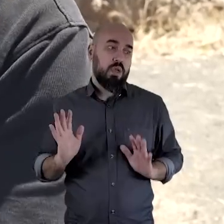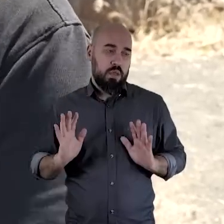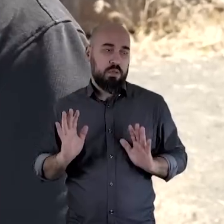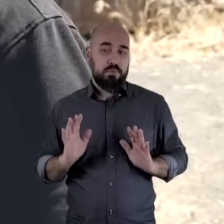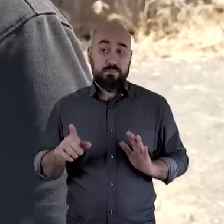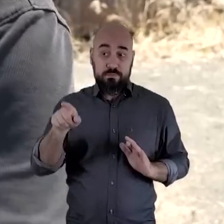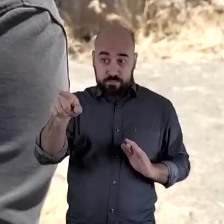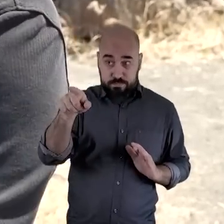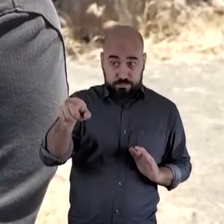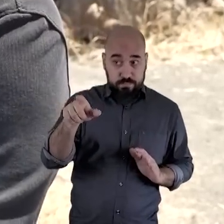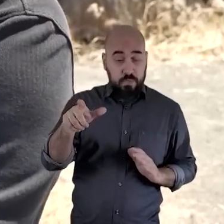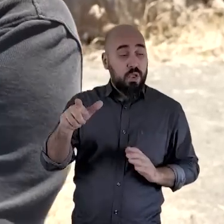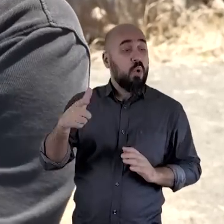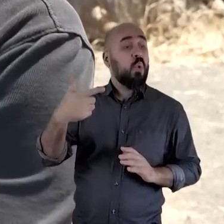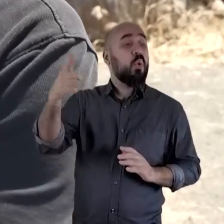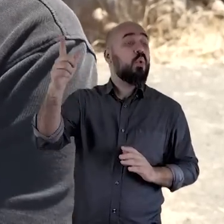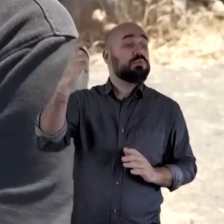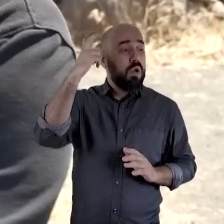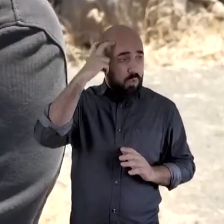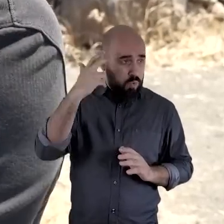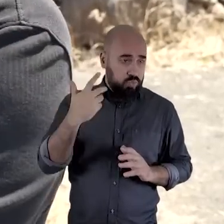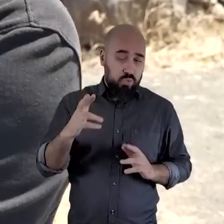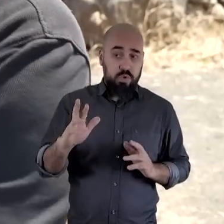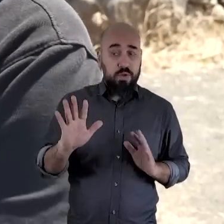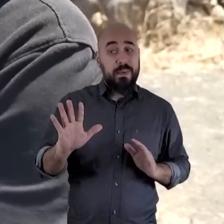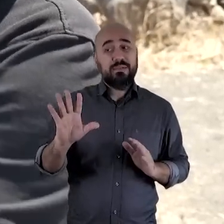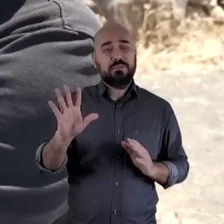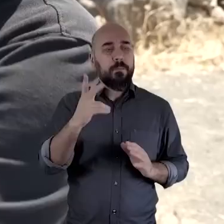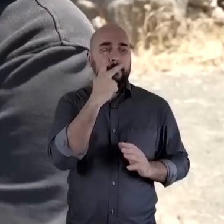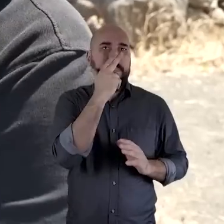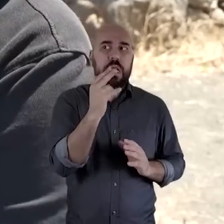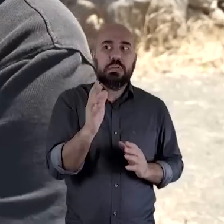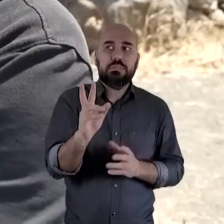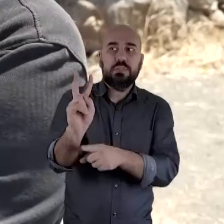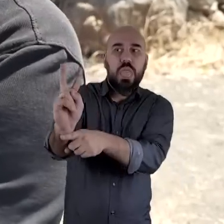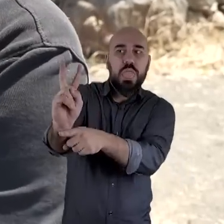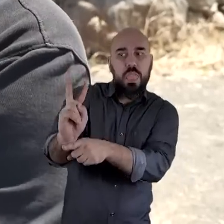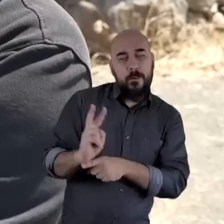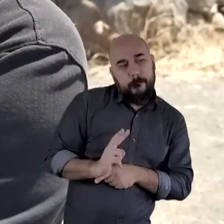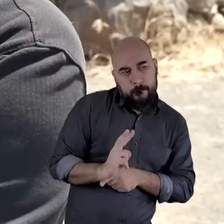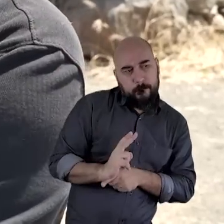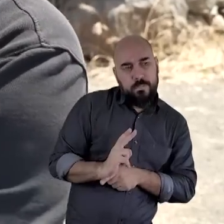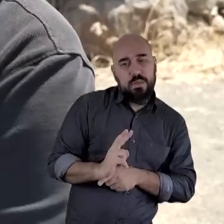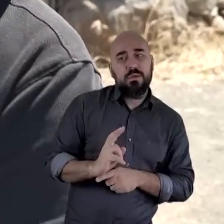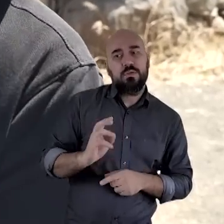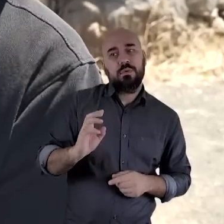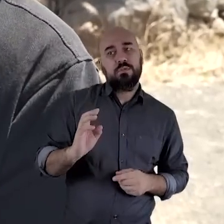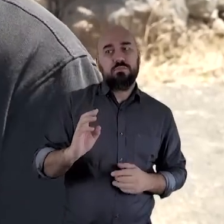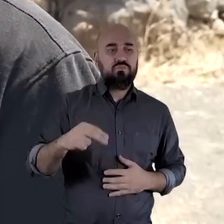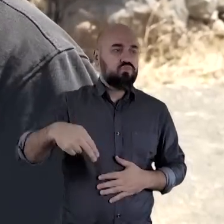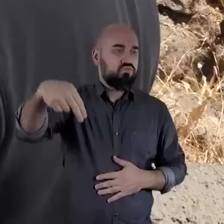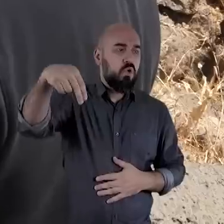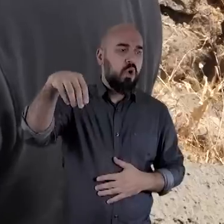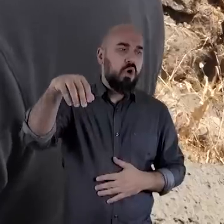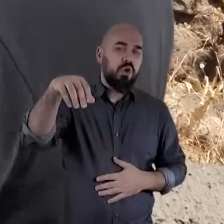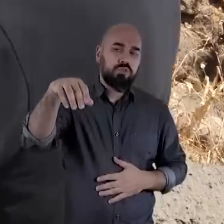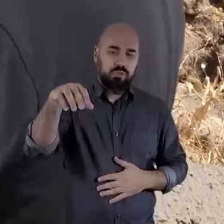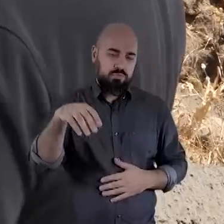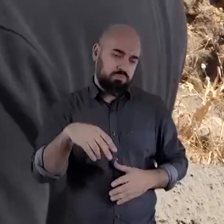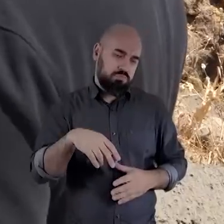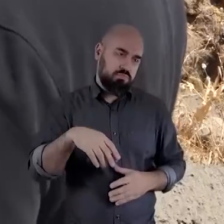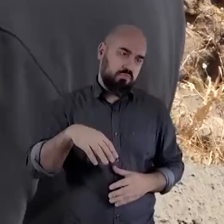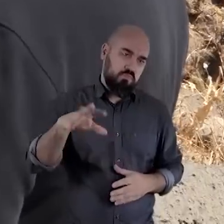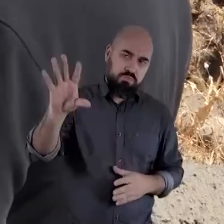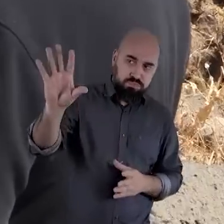deles. Naturalmente, eles iam trazer o deus da lua com eles quando saíram do norte, da Síria.